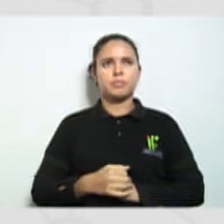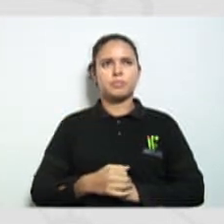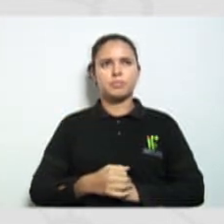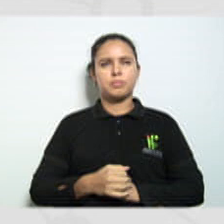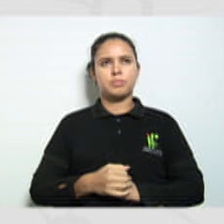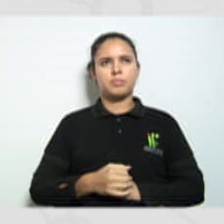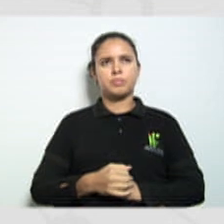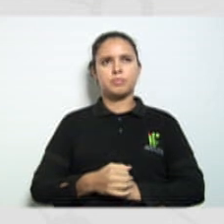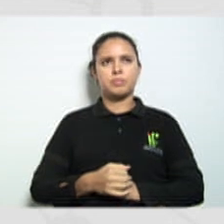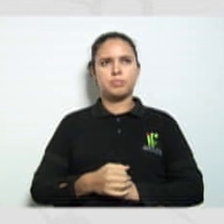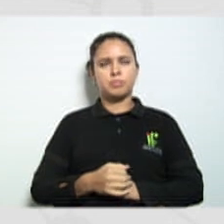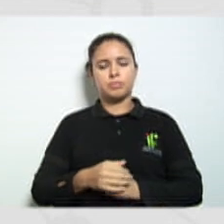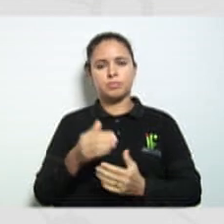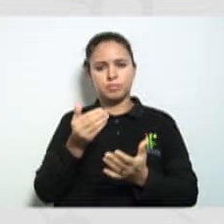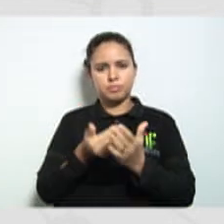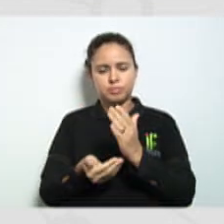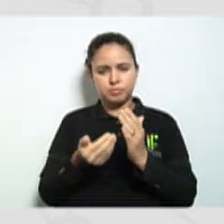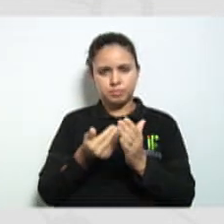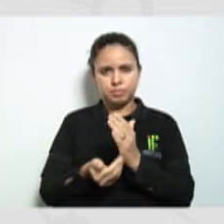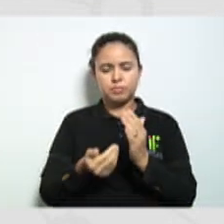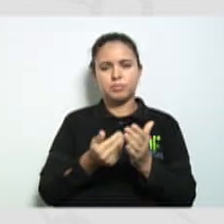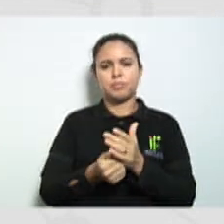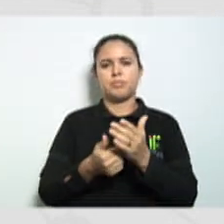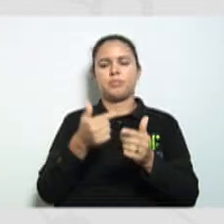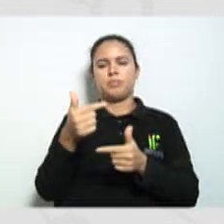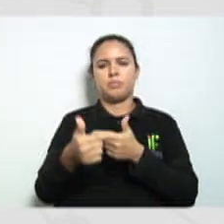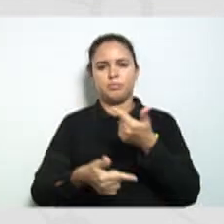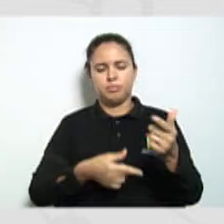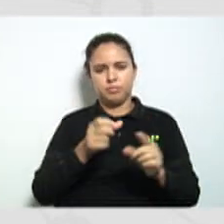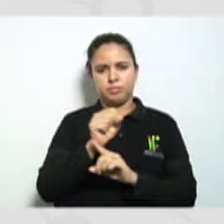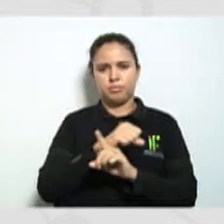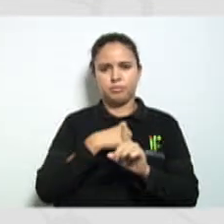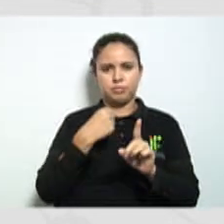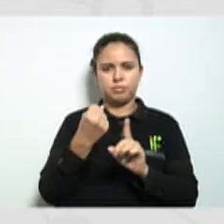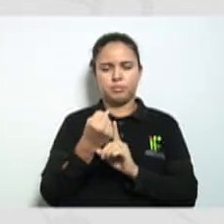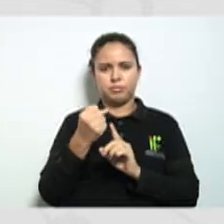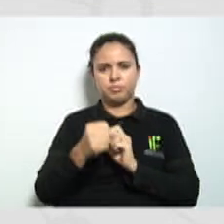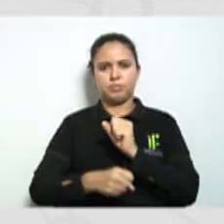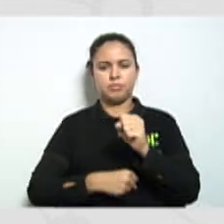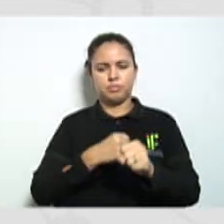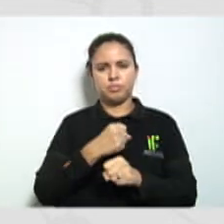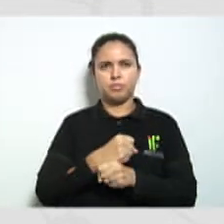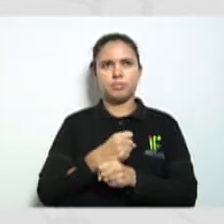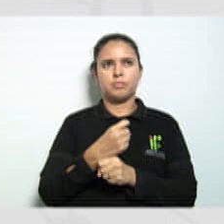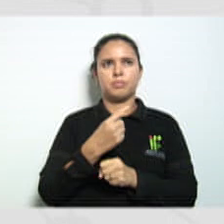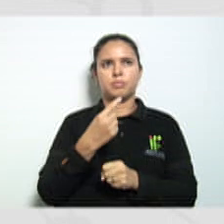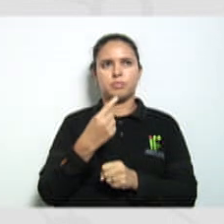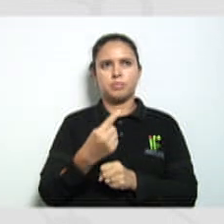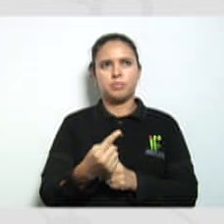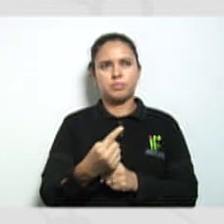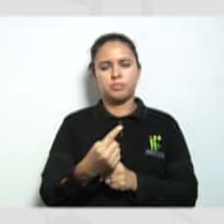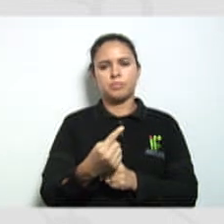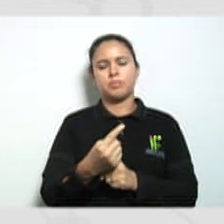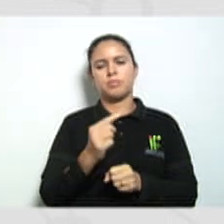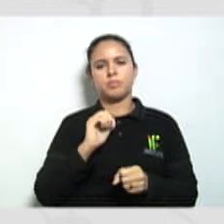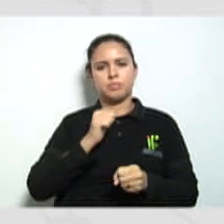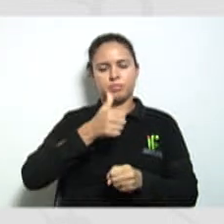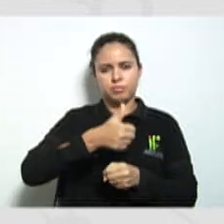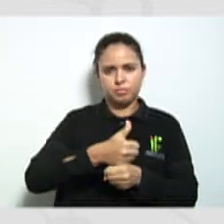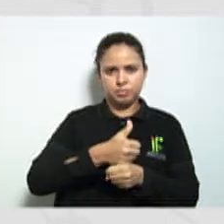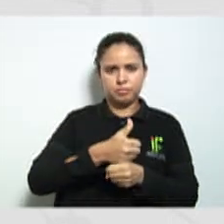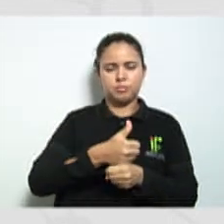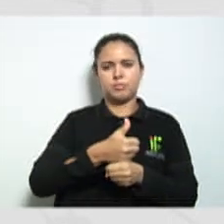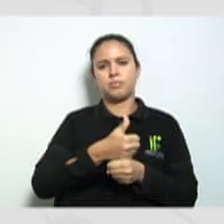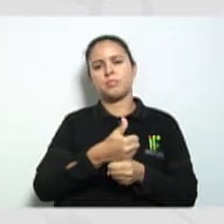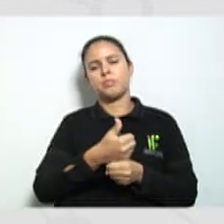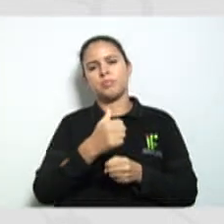Quando as perdas do exercício social dos atos cooperativos do ano 1 não puderem ser cobertas com saldo existente na conta